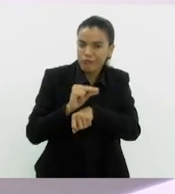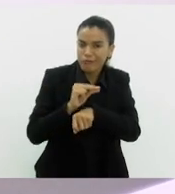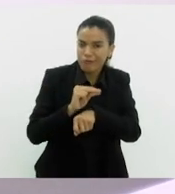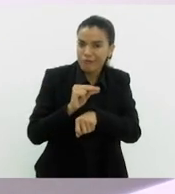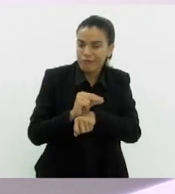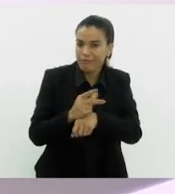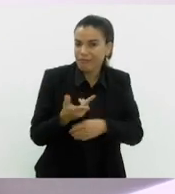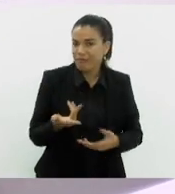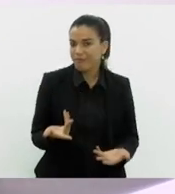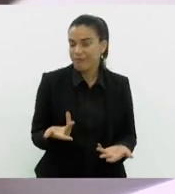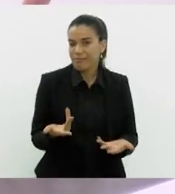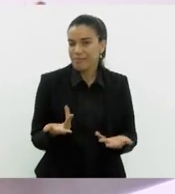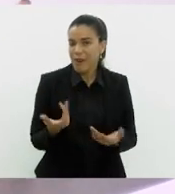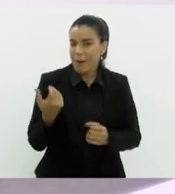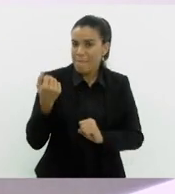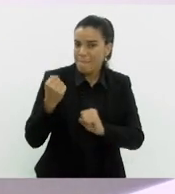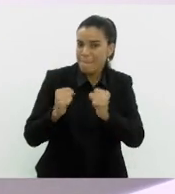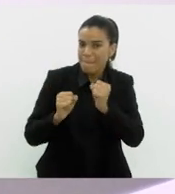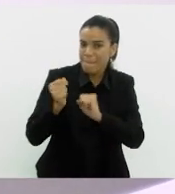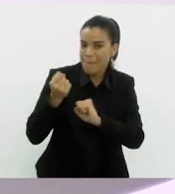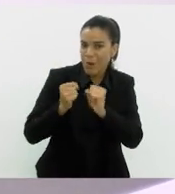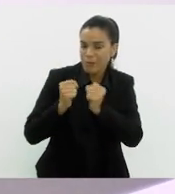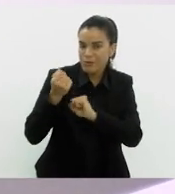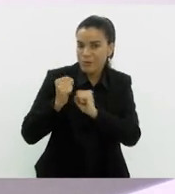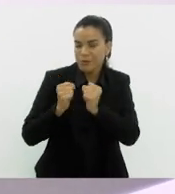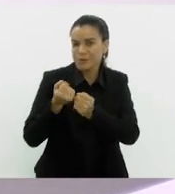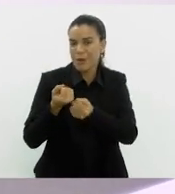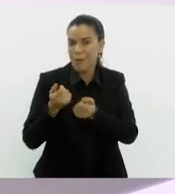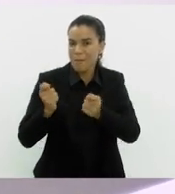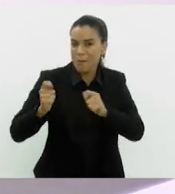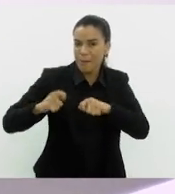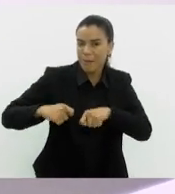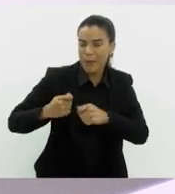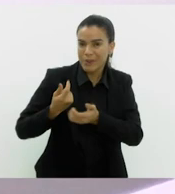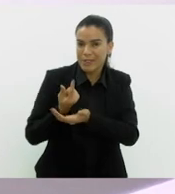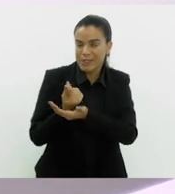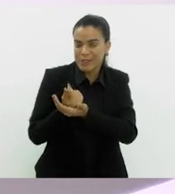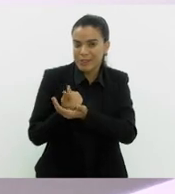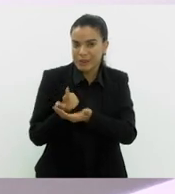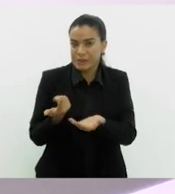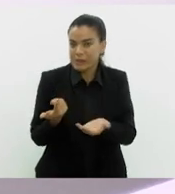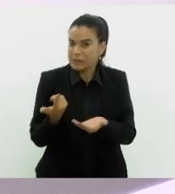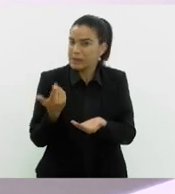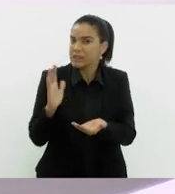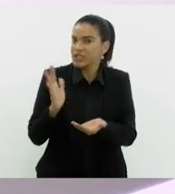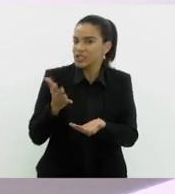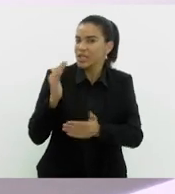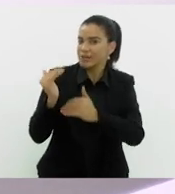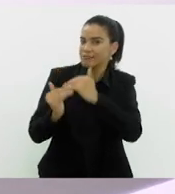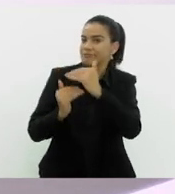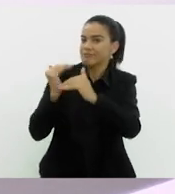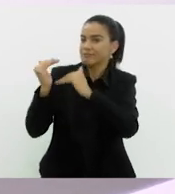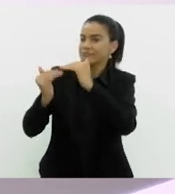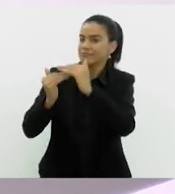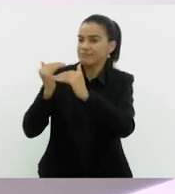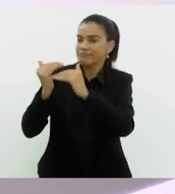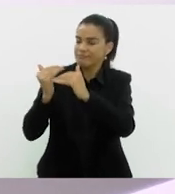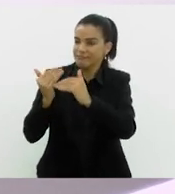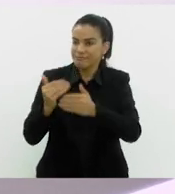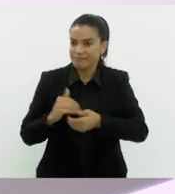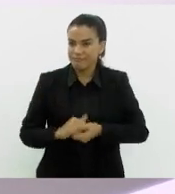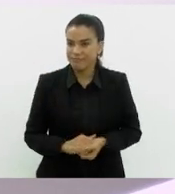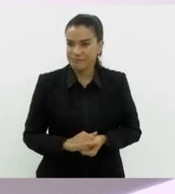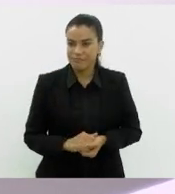a potência de produção econômica desse trabalho, acho que a gente já conseguiu caminhar alguma coisa sempre a passos